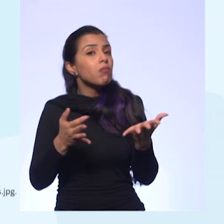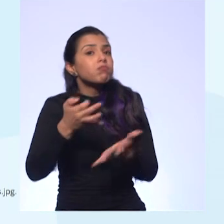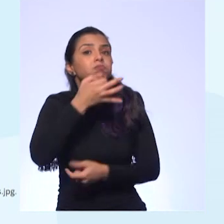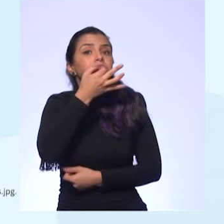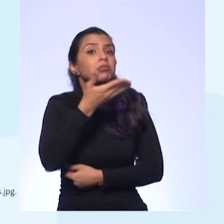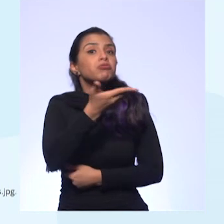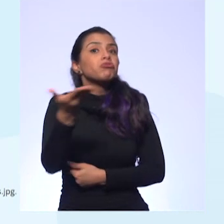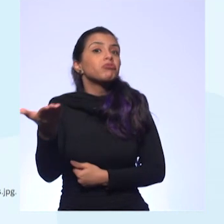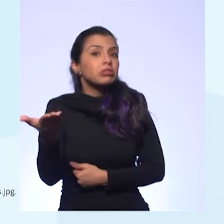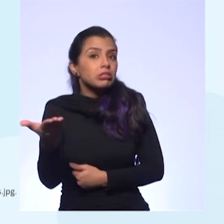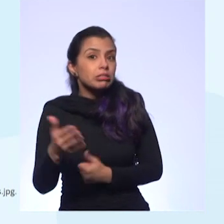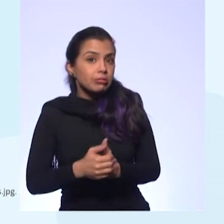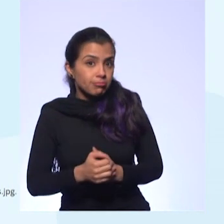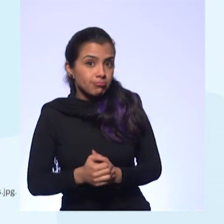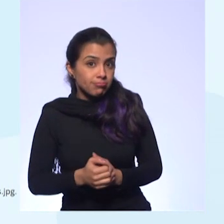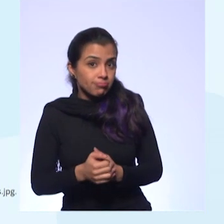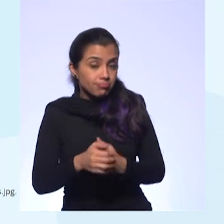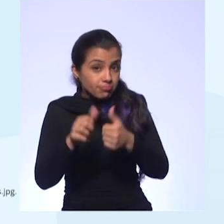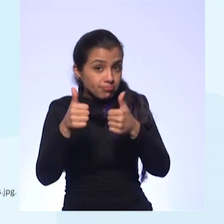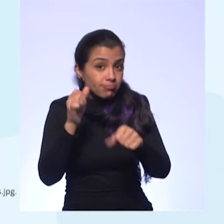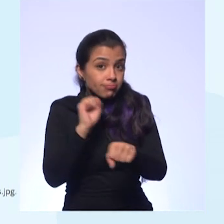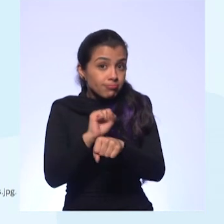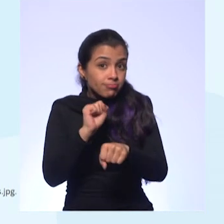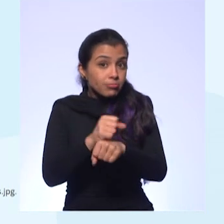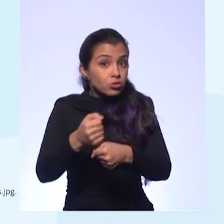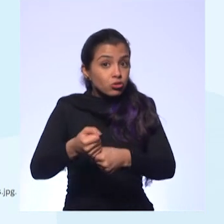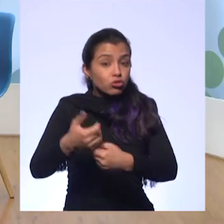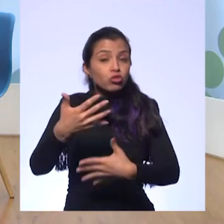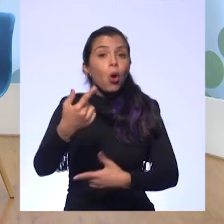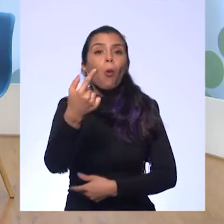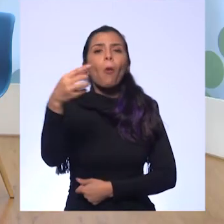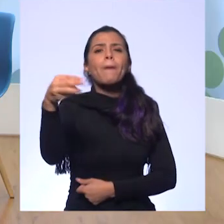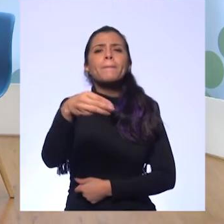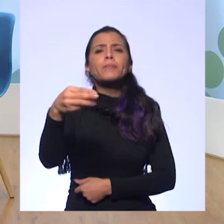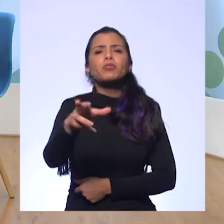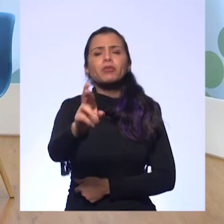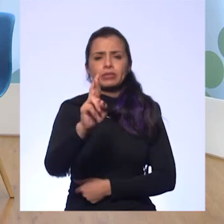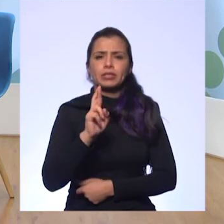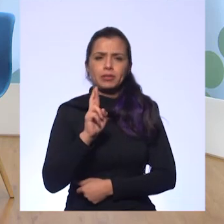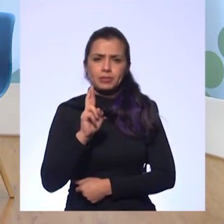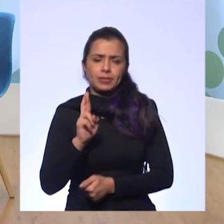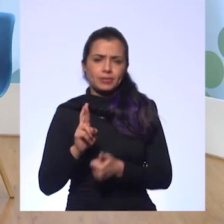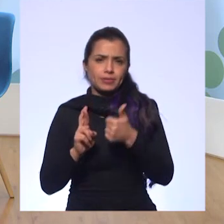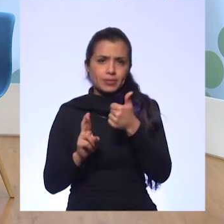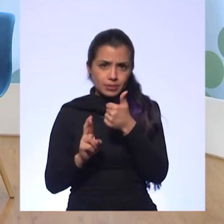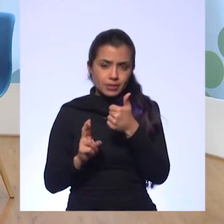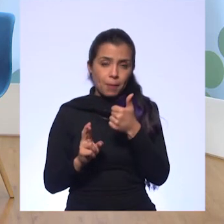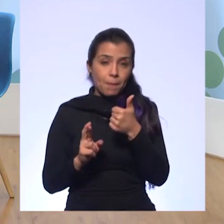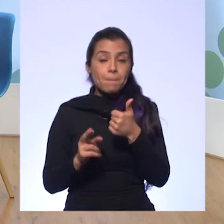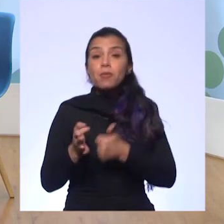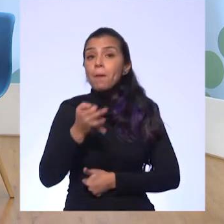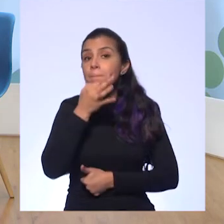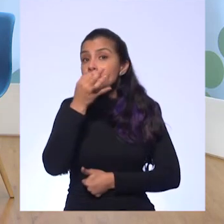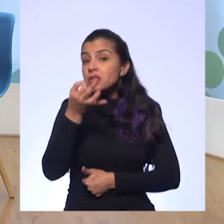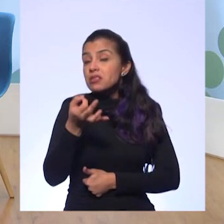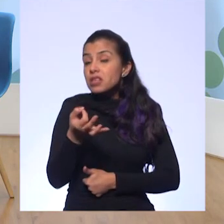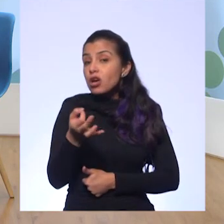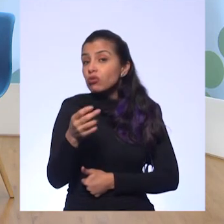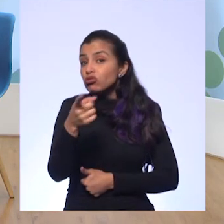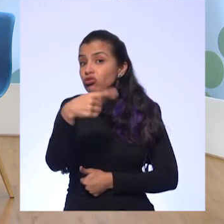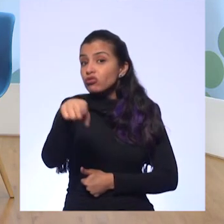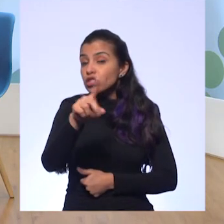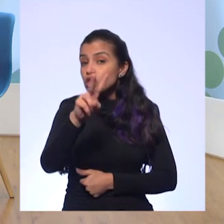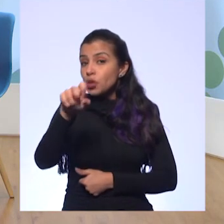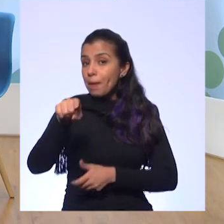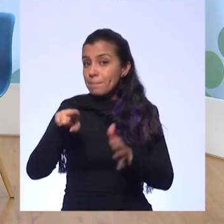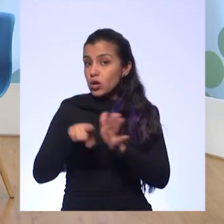acham, estudantes? Conta para a gente lá no nosso chat. Eu vou dar 1 minutinho para vocês colocarem o que vocês acham a respeito dessa